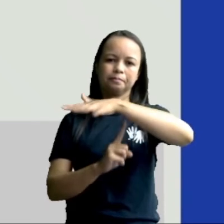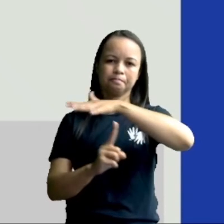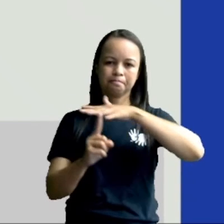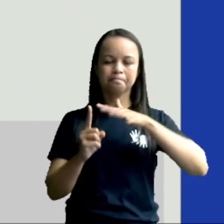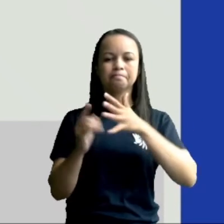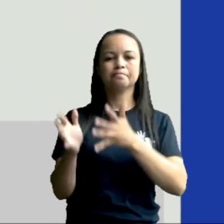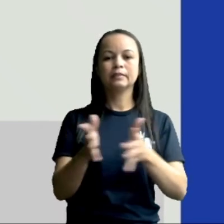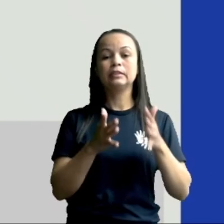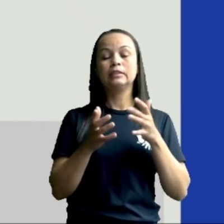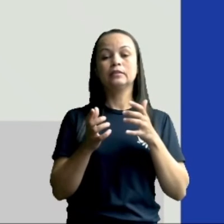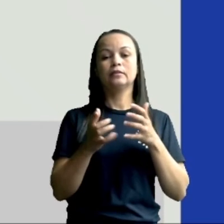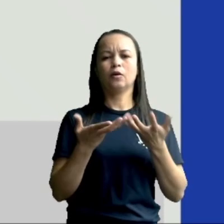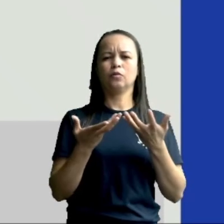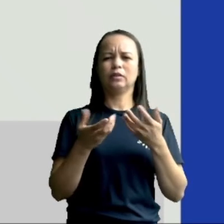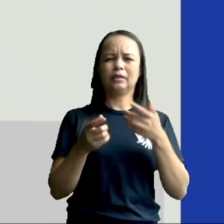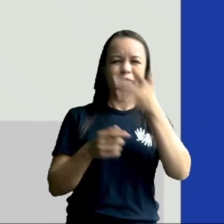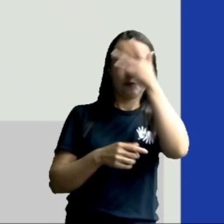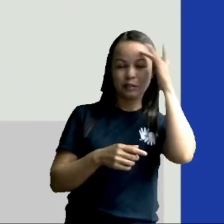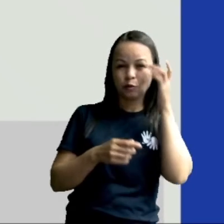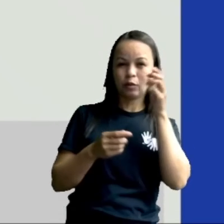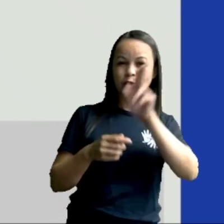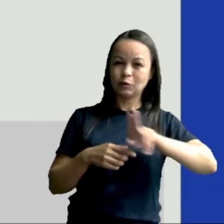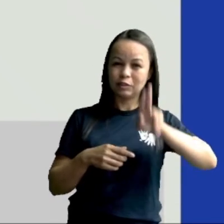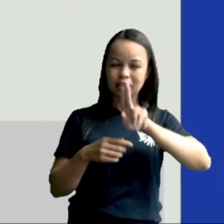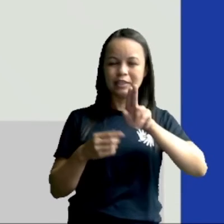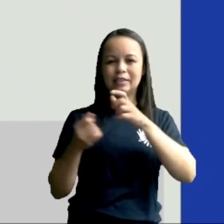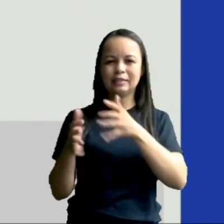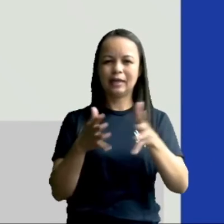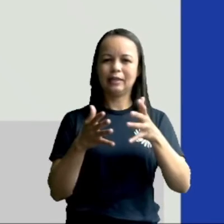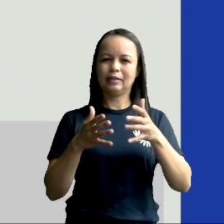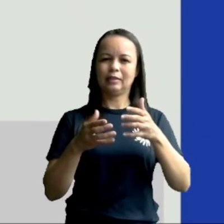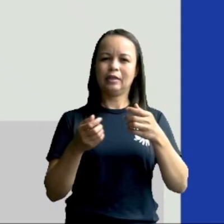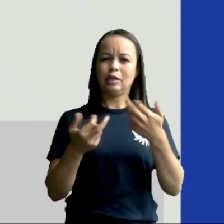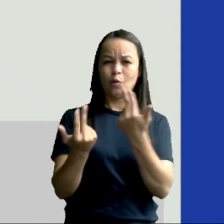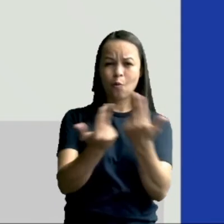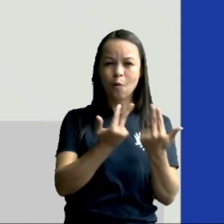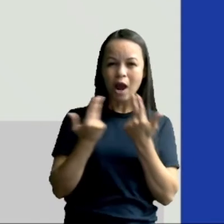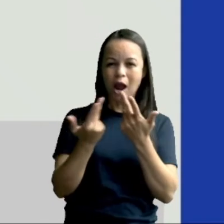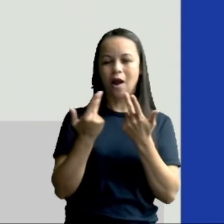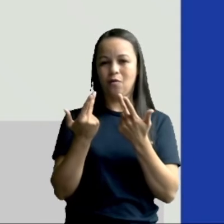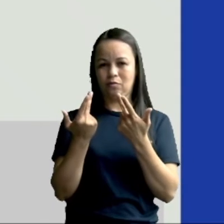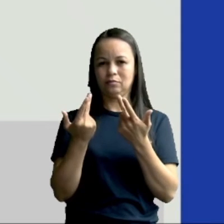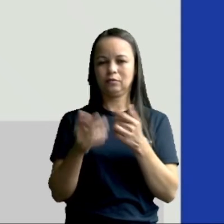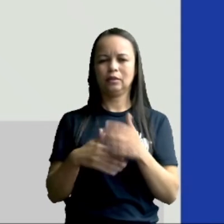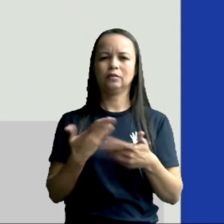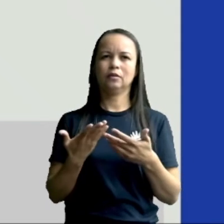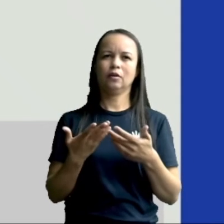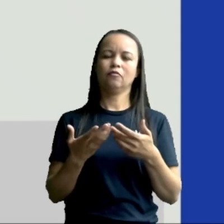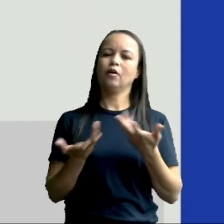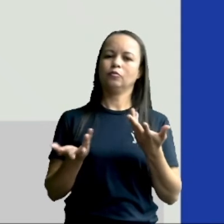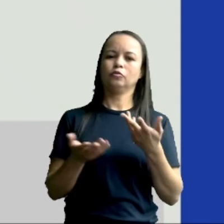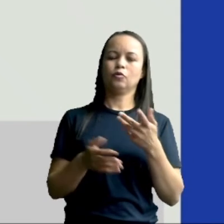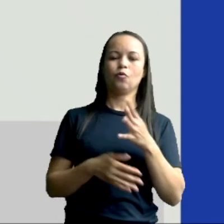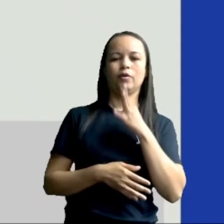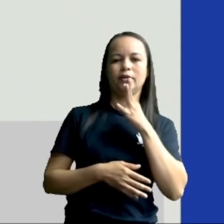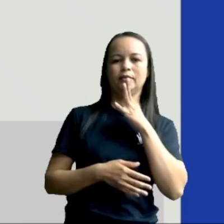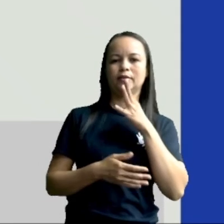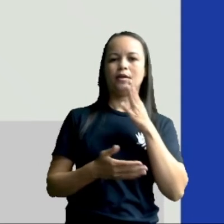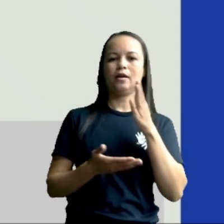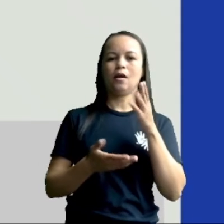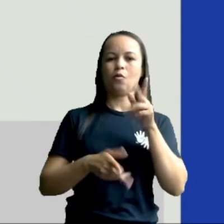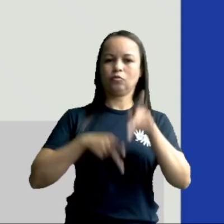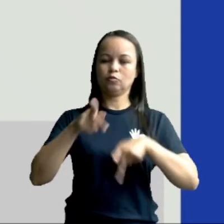da natureza da mesma maneira e na mesma intensidade? Vamos conhecer alguns povos que utilizam esses recursos. Como